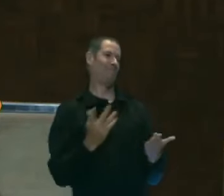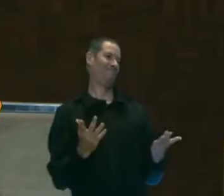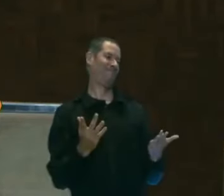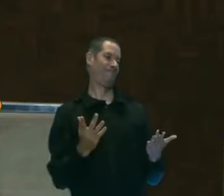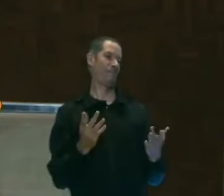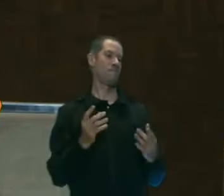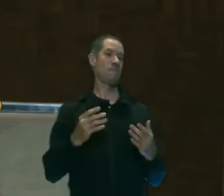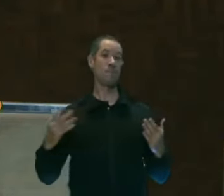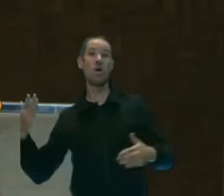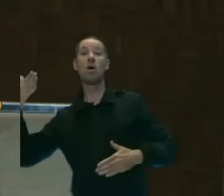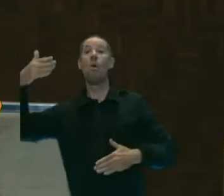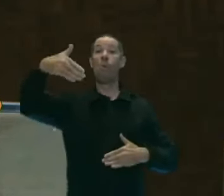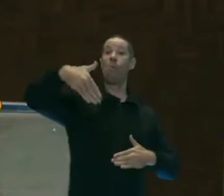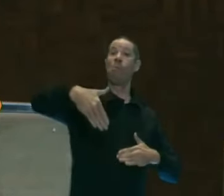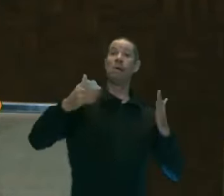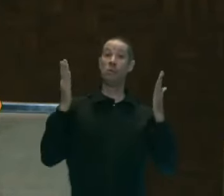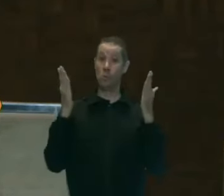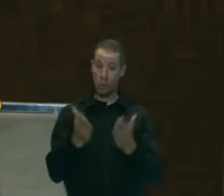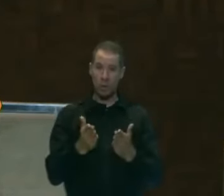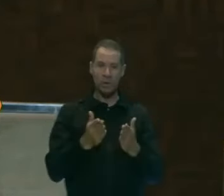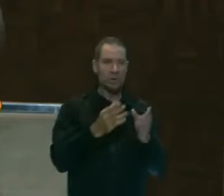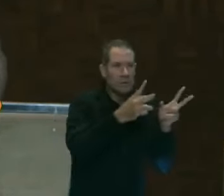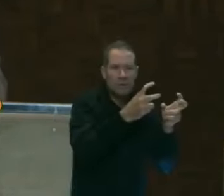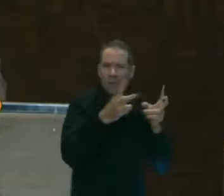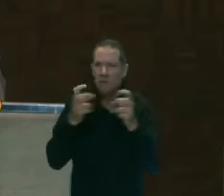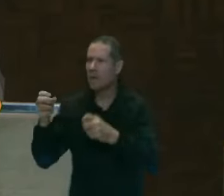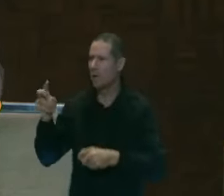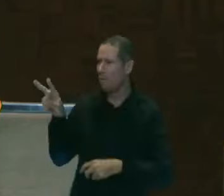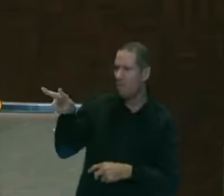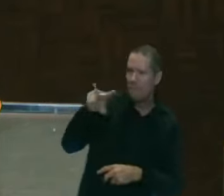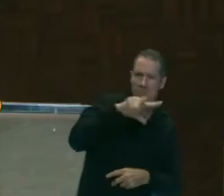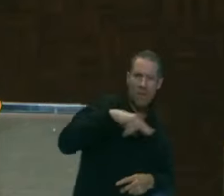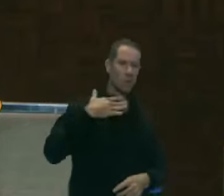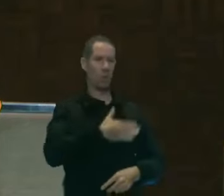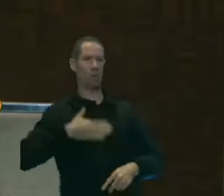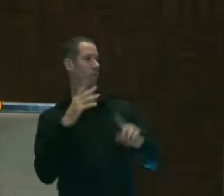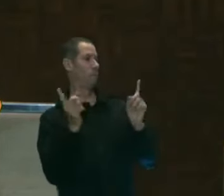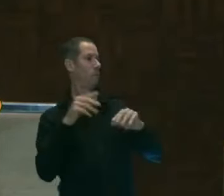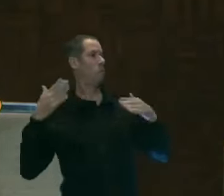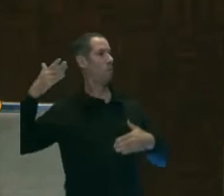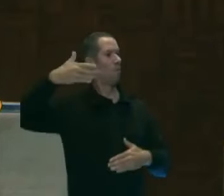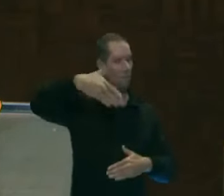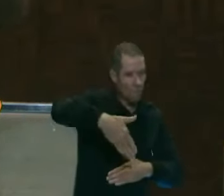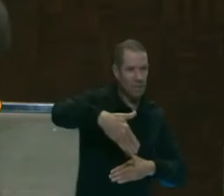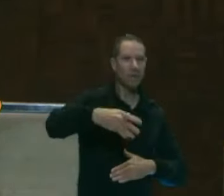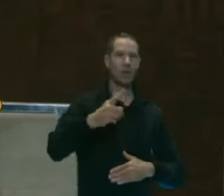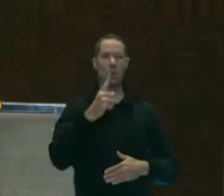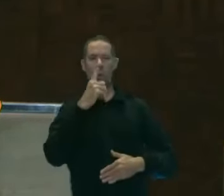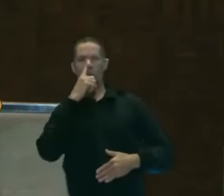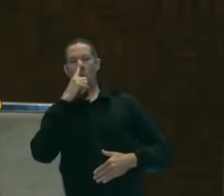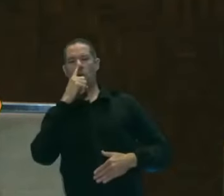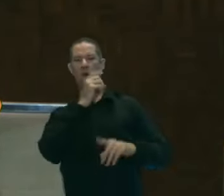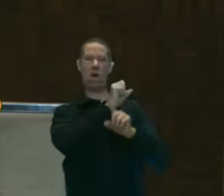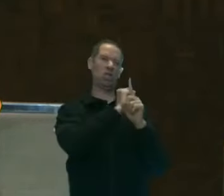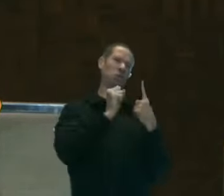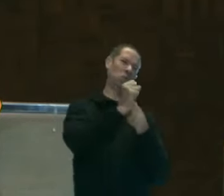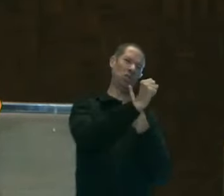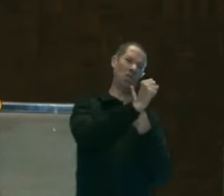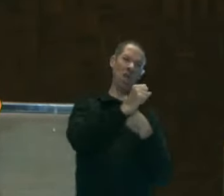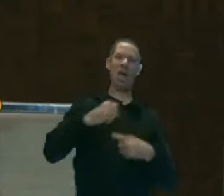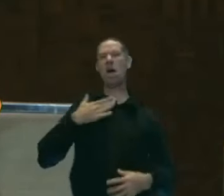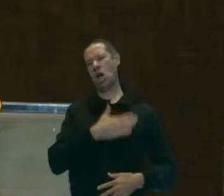Eu vim aqui hoje não ver pessoas que eu gosto. Eu vim aqui hoje não para um convívio social agradável, ou